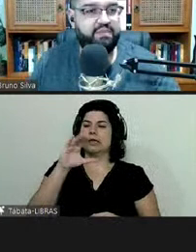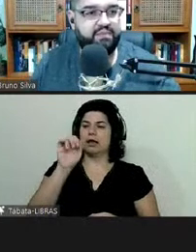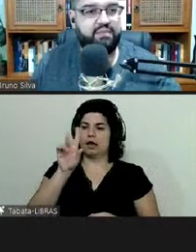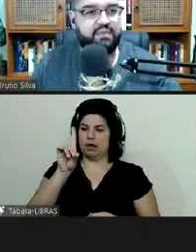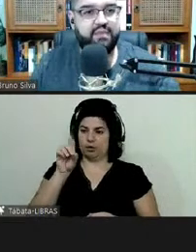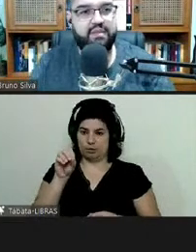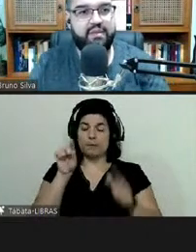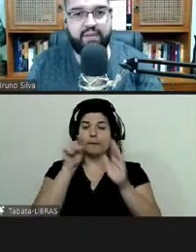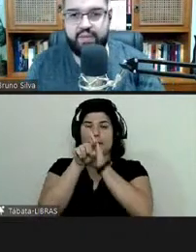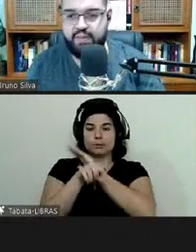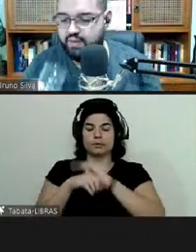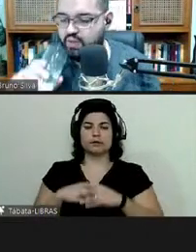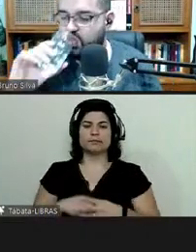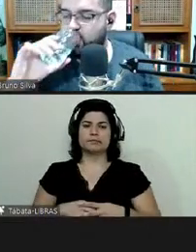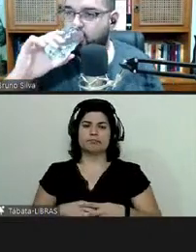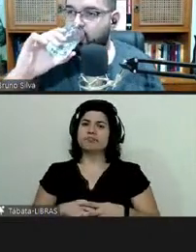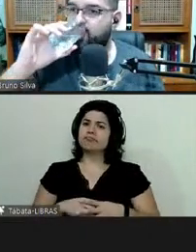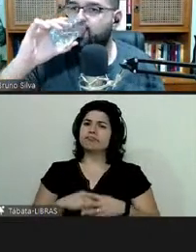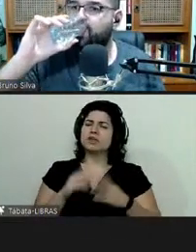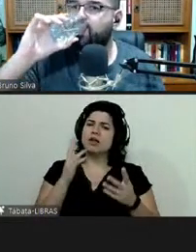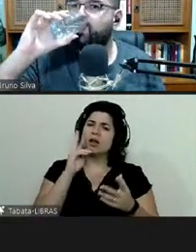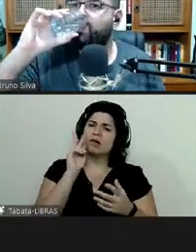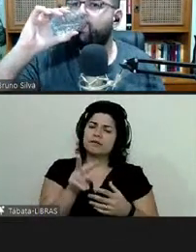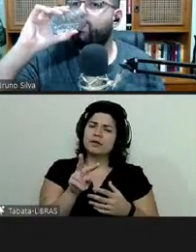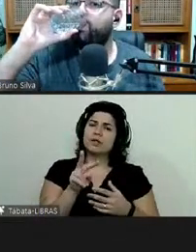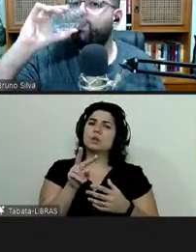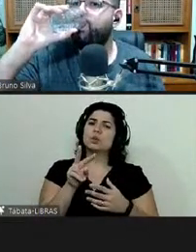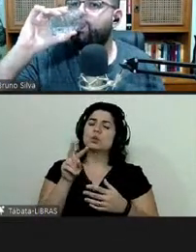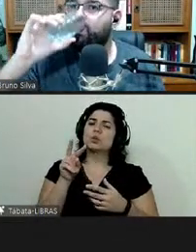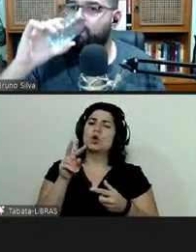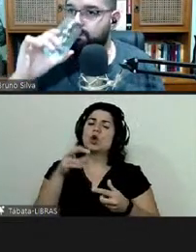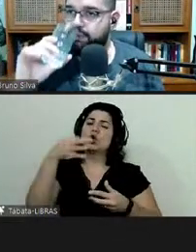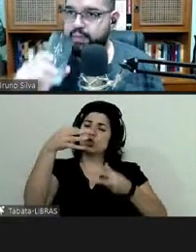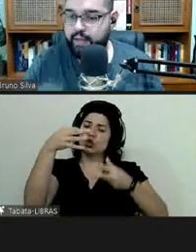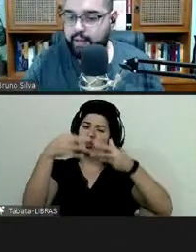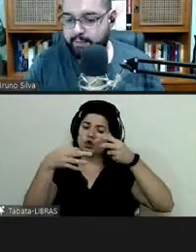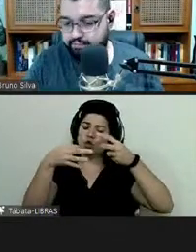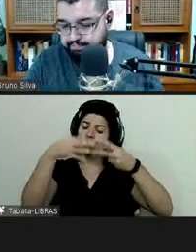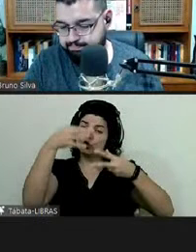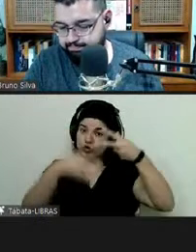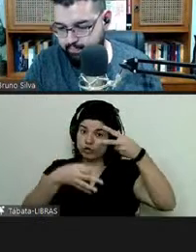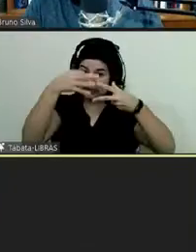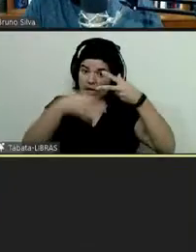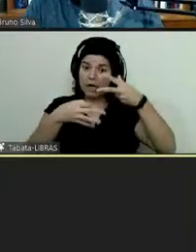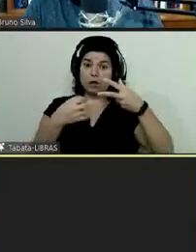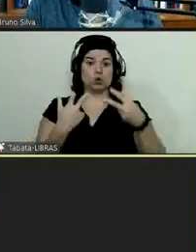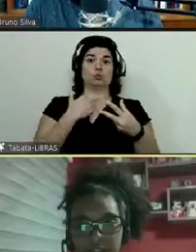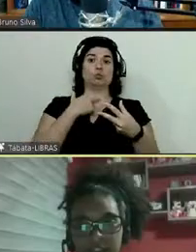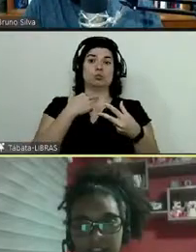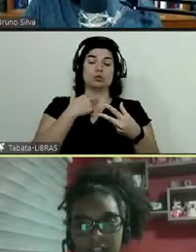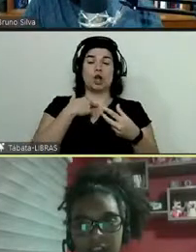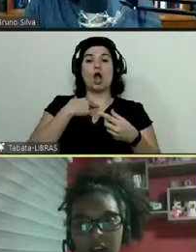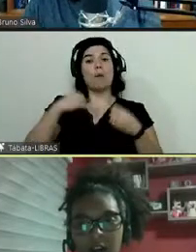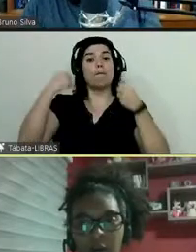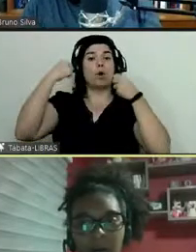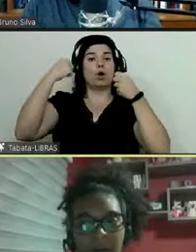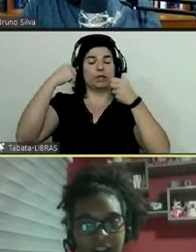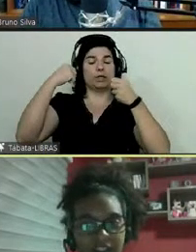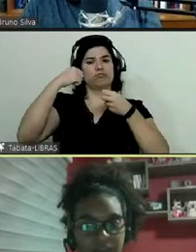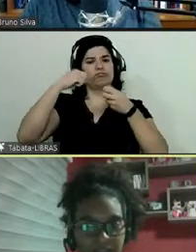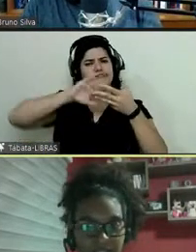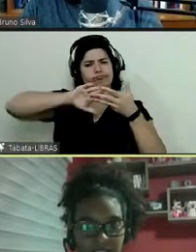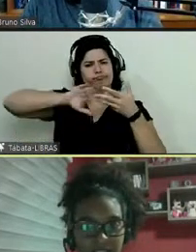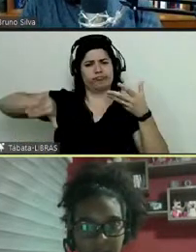Ele pergunta se o senhor já ouviu que o judiciário não deveria ser um poder porque tem a função de resolver disputas e por isso seria